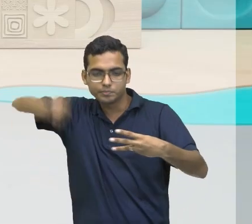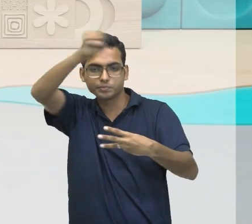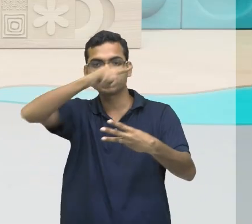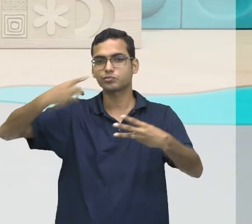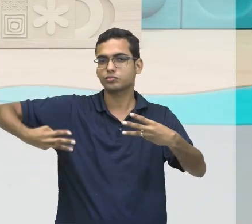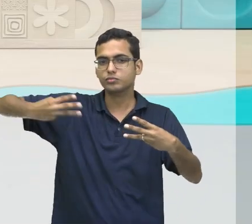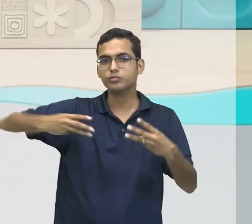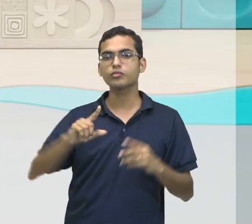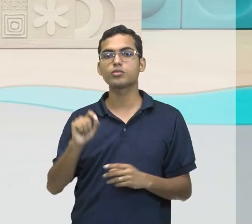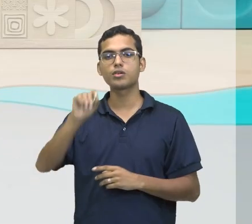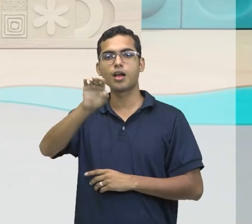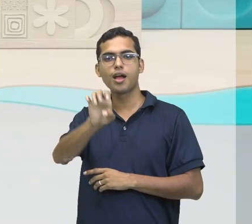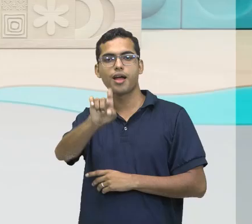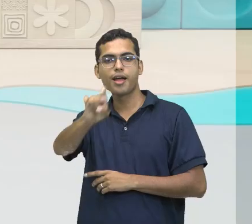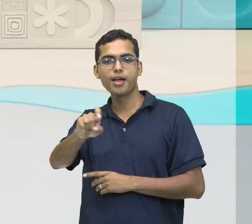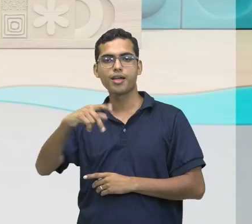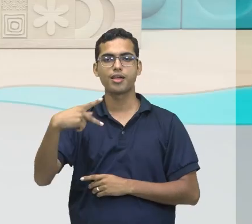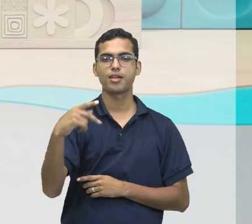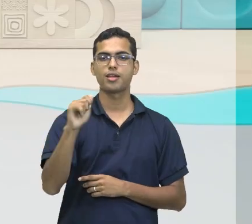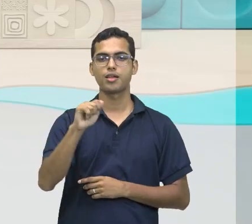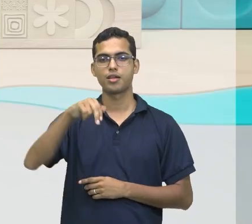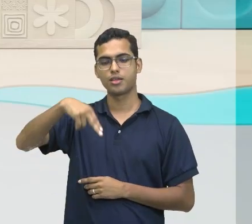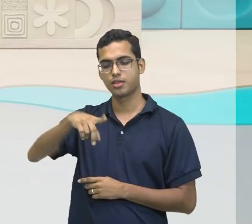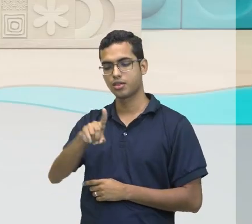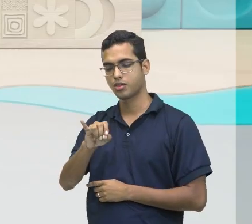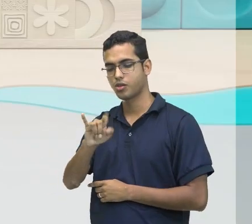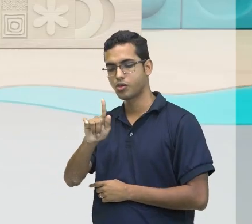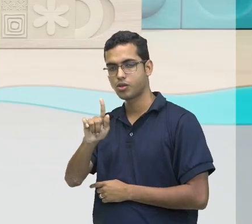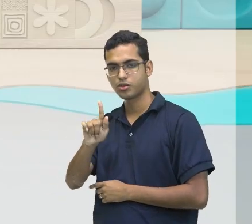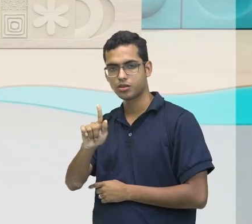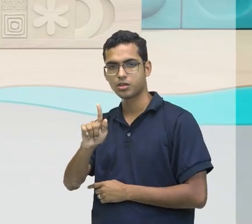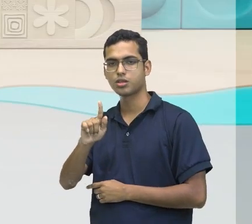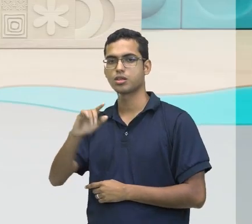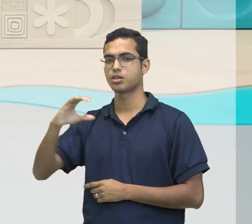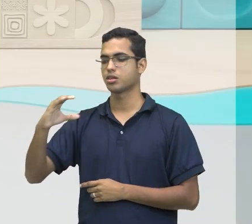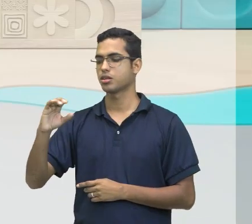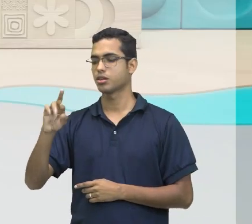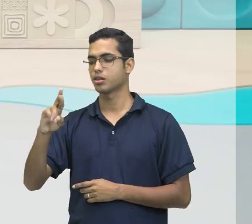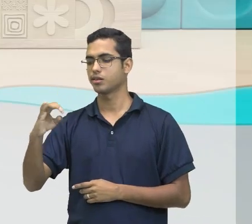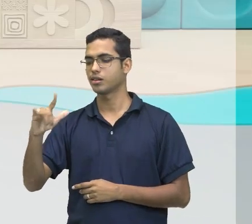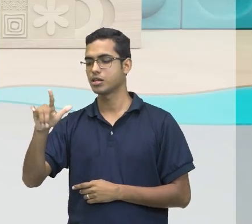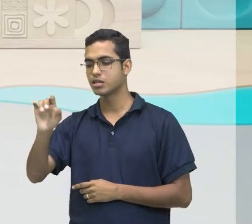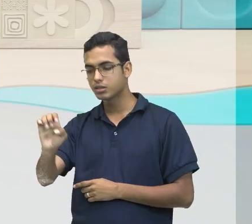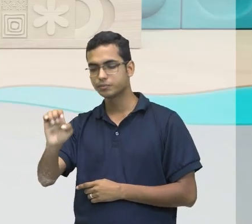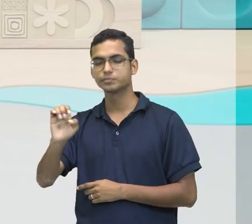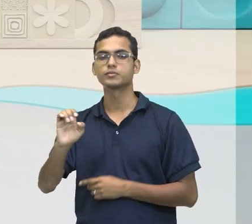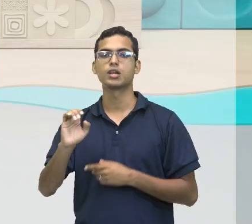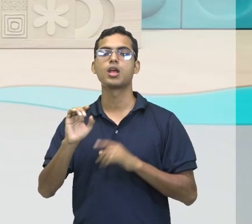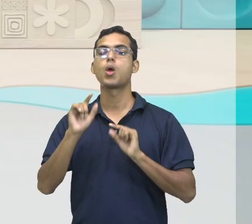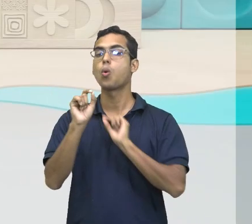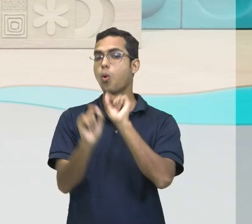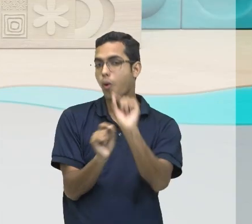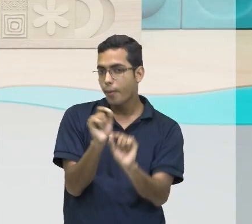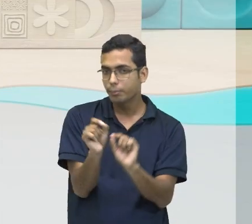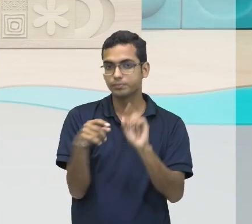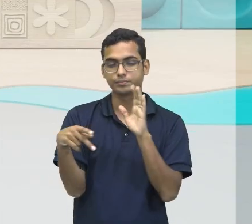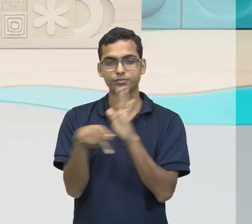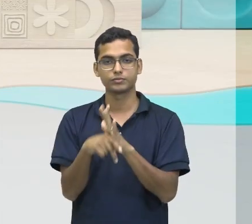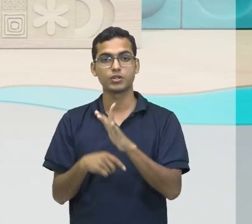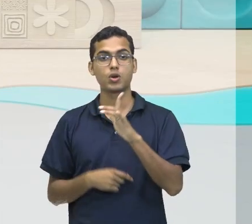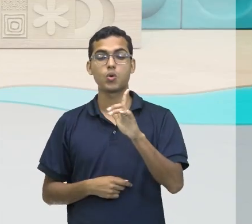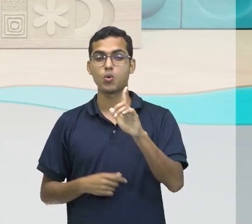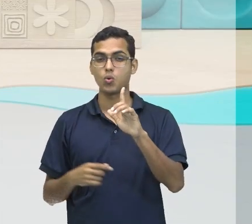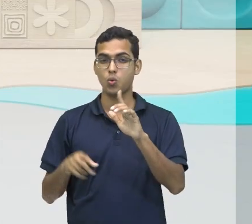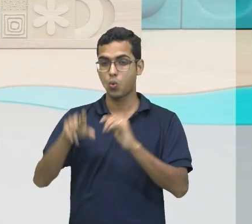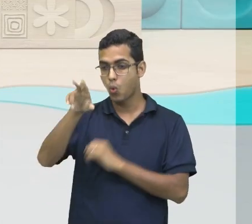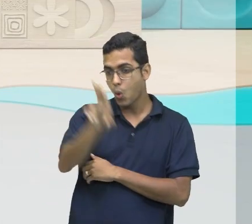são os países que adotaram, por exemplo, a língua inglesa como língua franca, que é o caso do Brasil. Então, esses